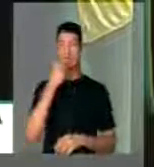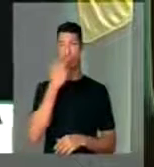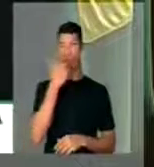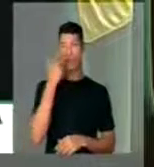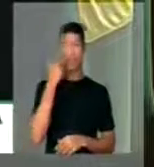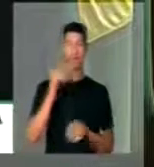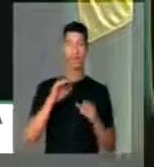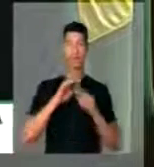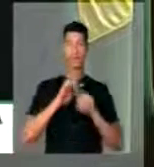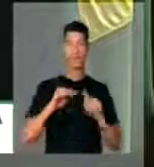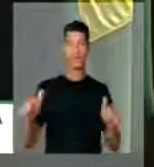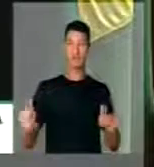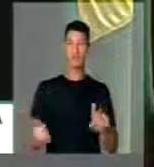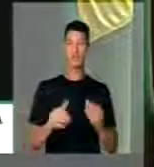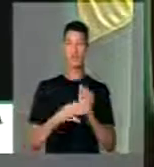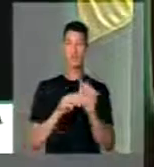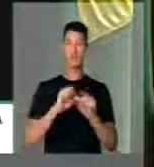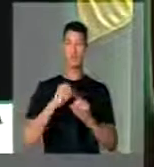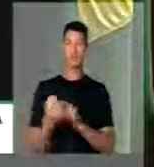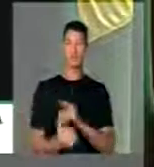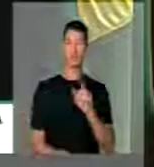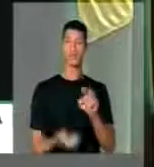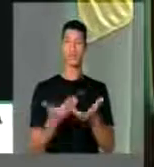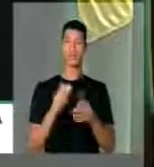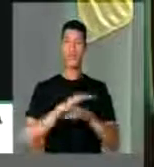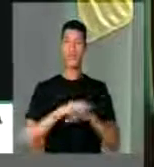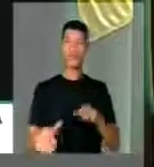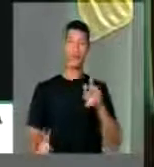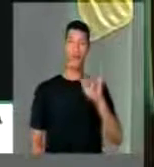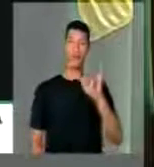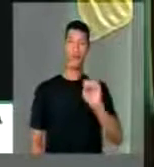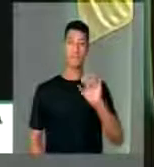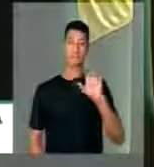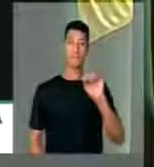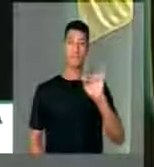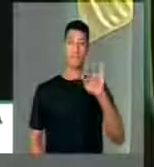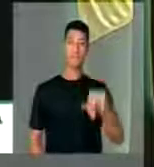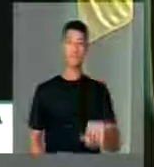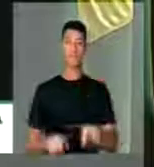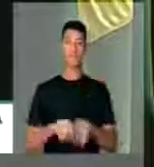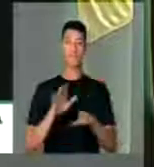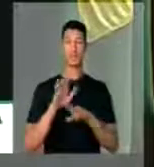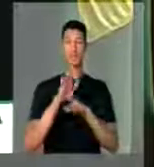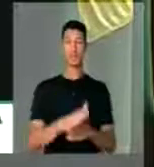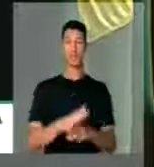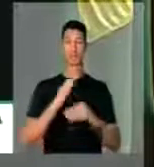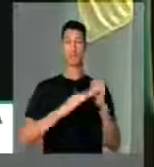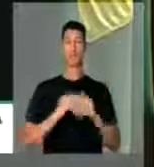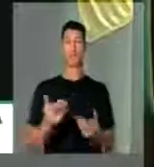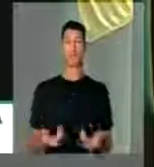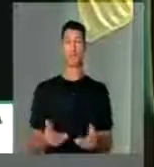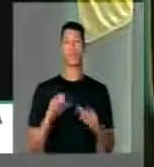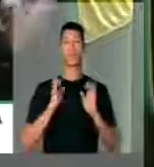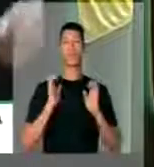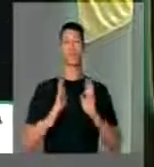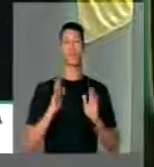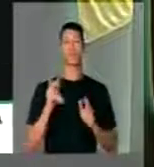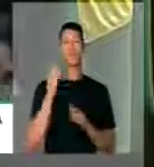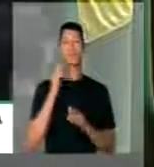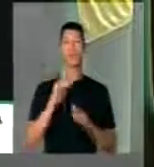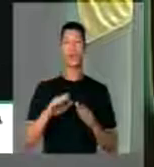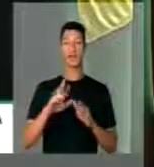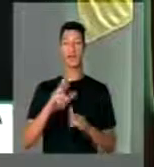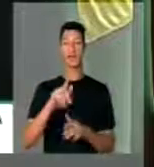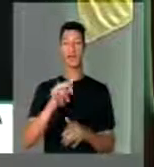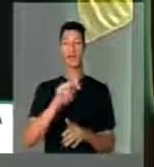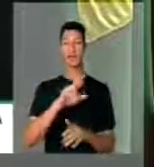essa fonte de financiamento da Seguridade Social. Eles querem acabar com o PIS e COFINS e a contribuição sobre lucro das empresas para poder